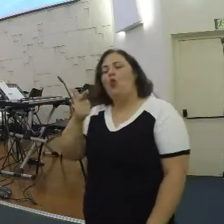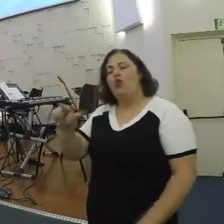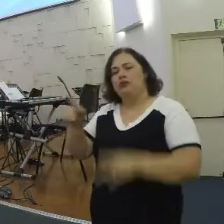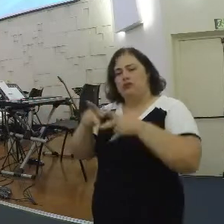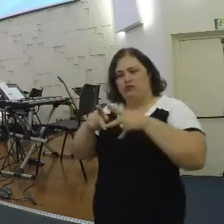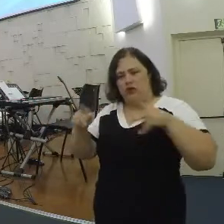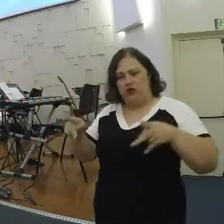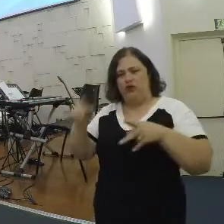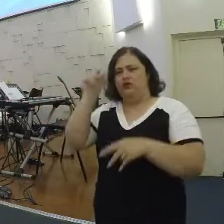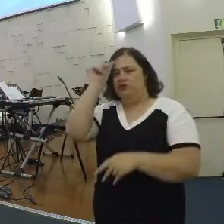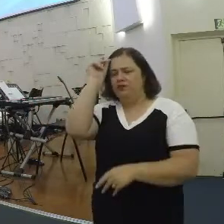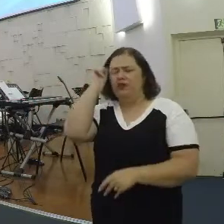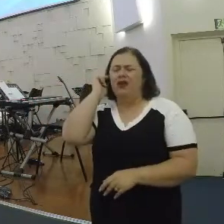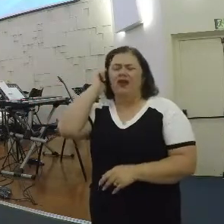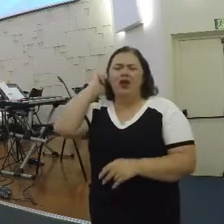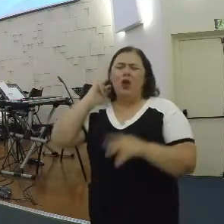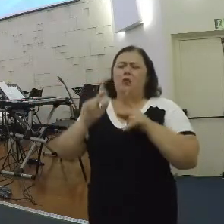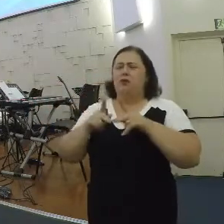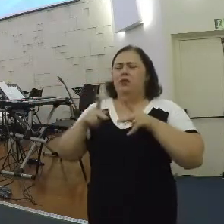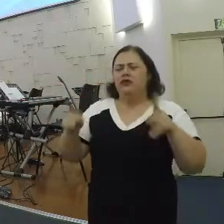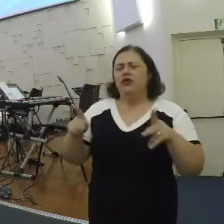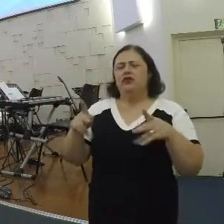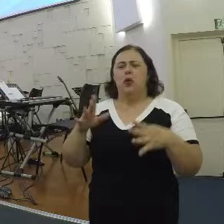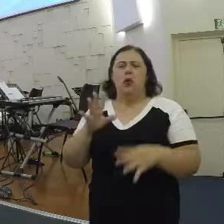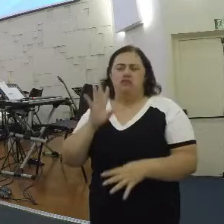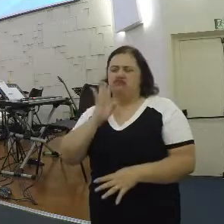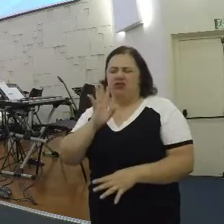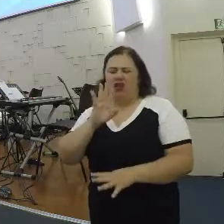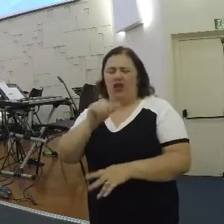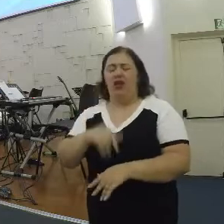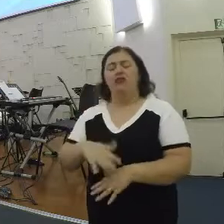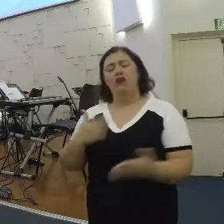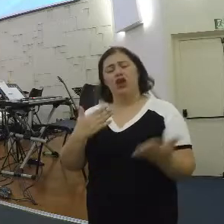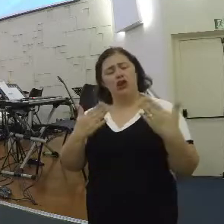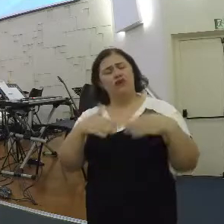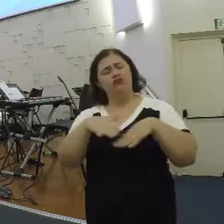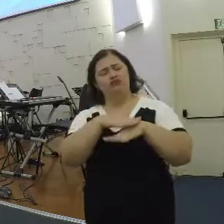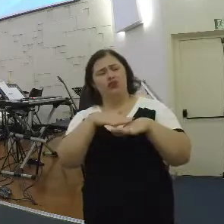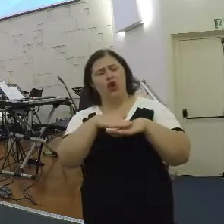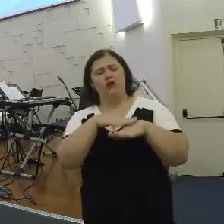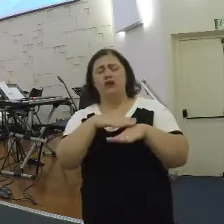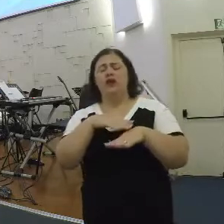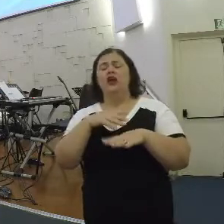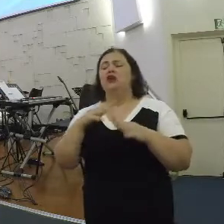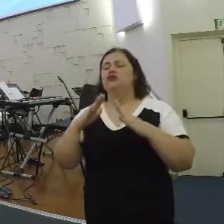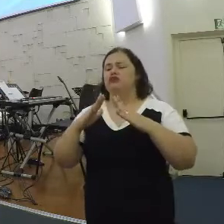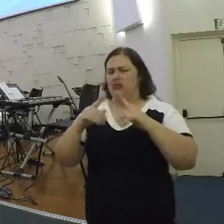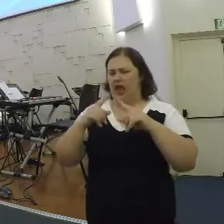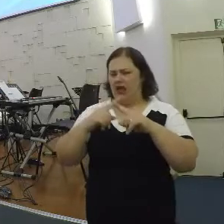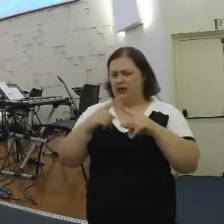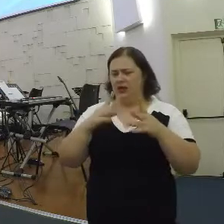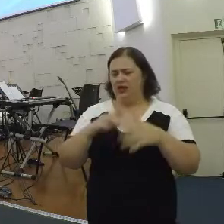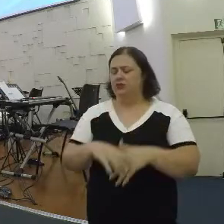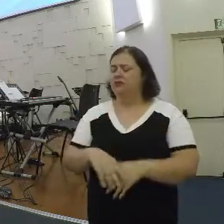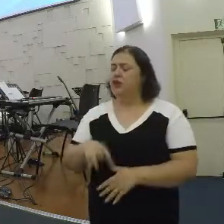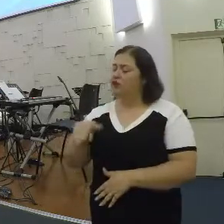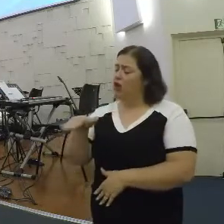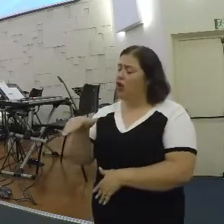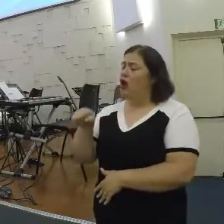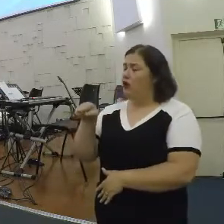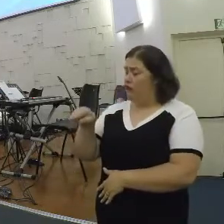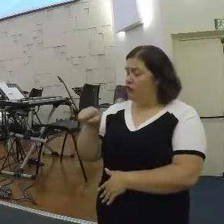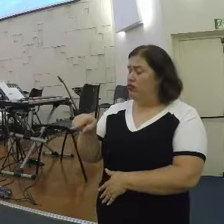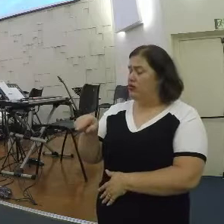estávamos conversando sobre igreja. Ele disse: Tarcísio, você já foi embaixador do